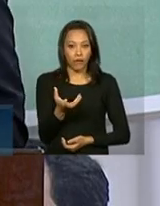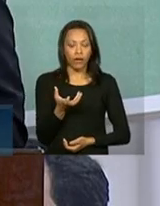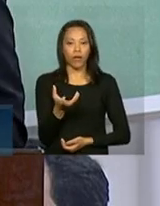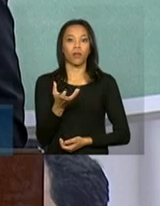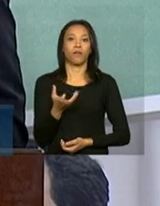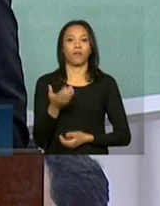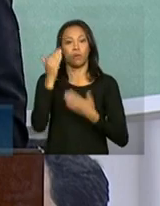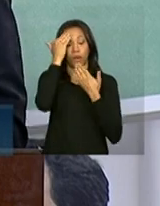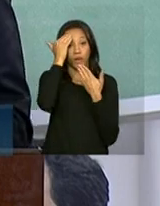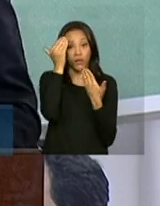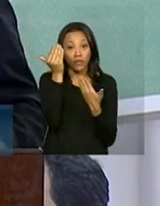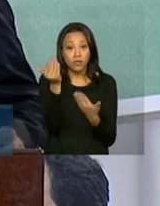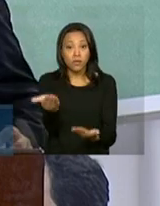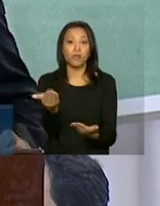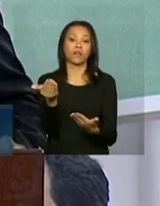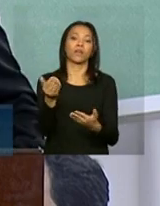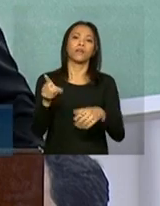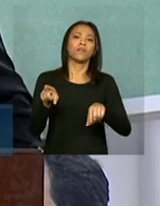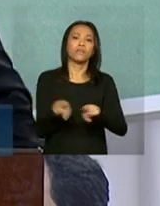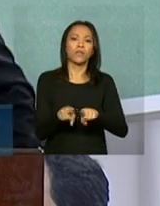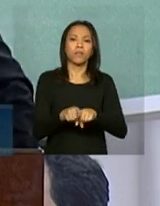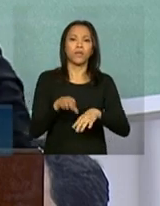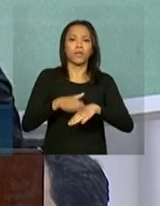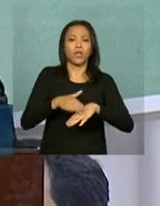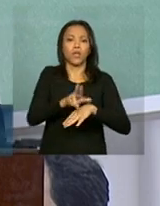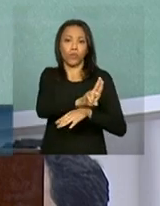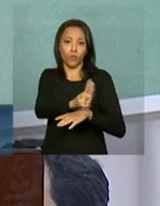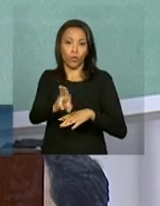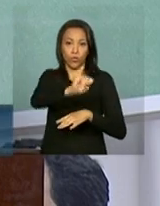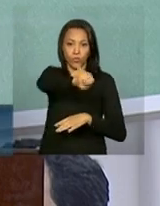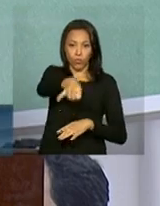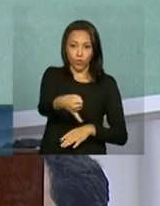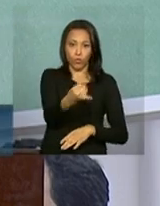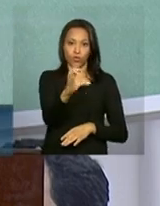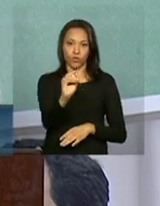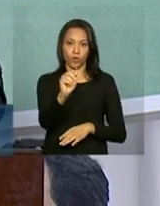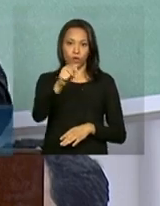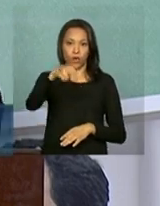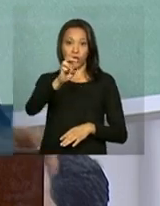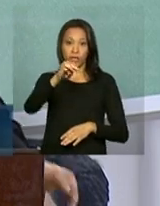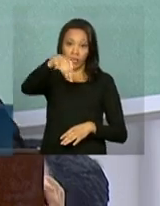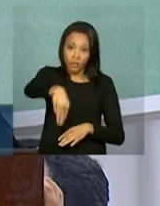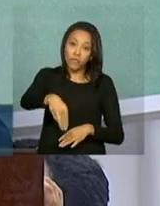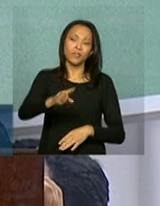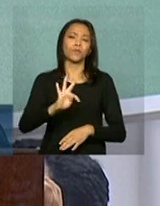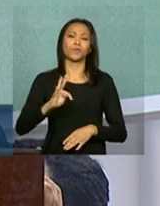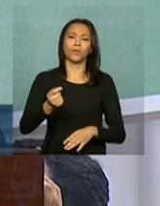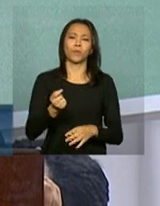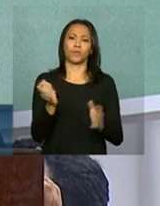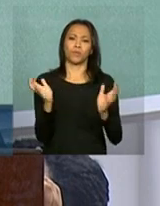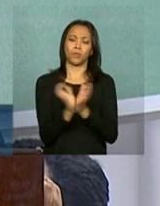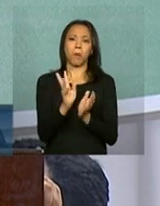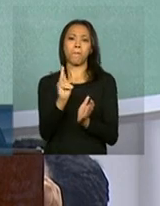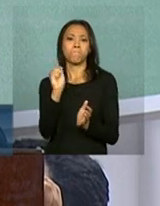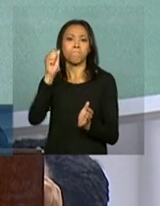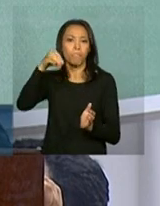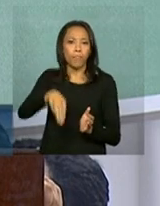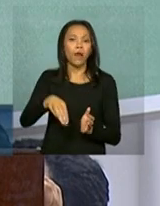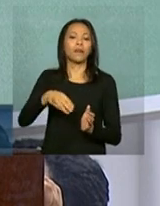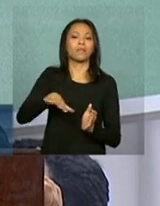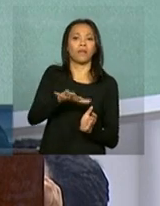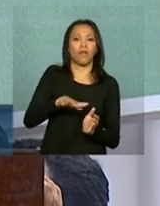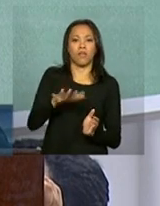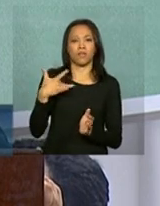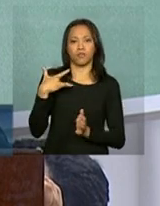Quero agradecer, em nome do Dr. Joaquim Molina, toda a Organização Pan-Americana de Saúde, o braço